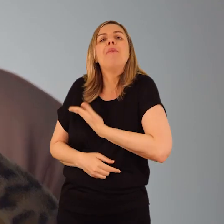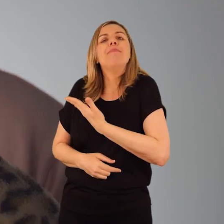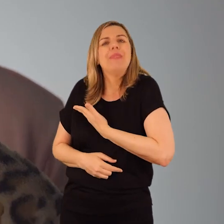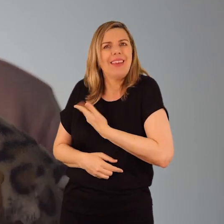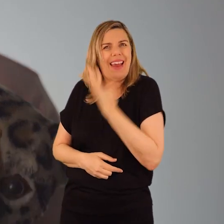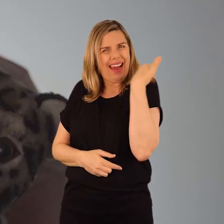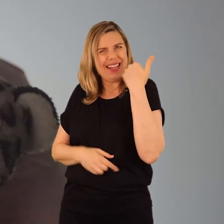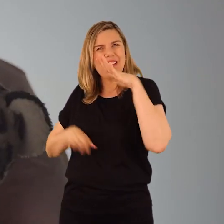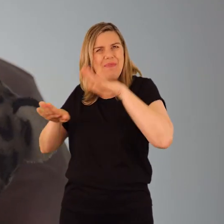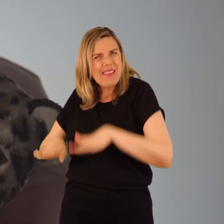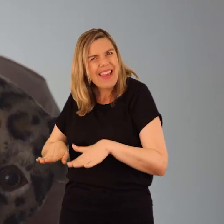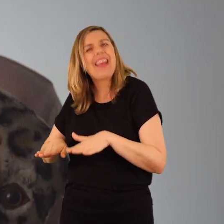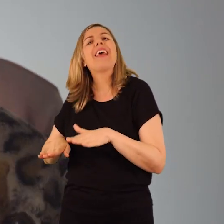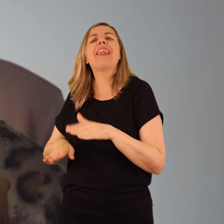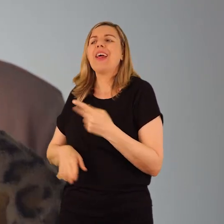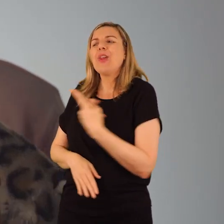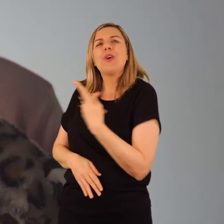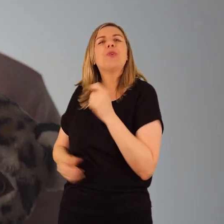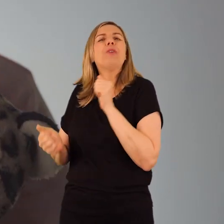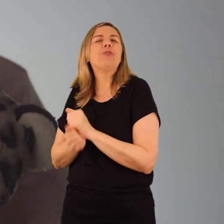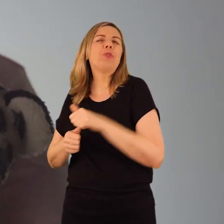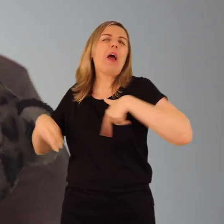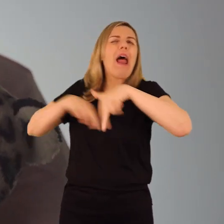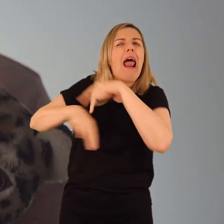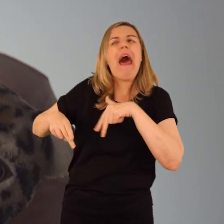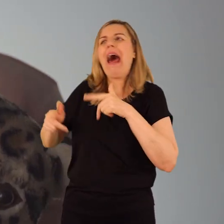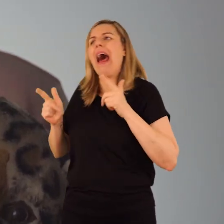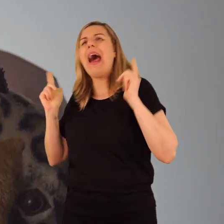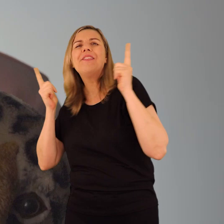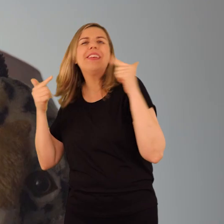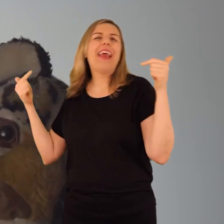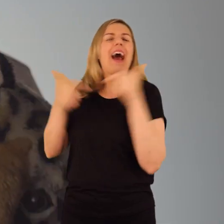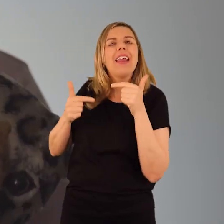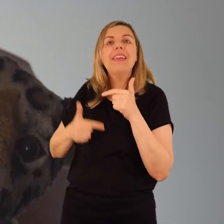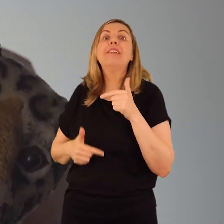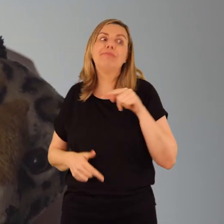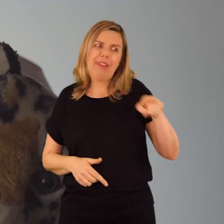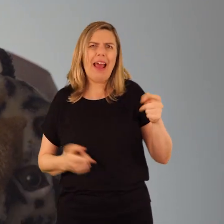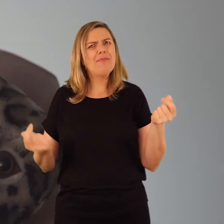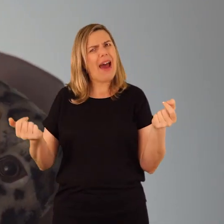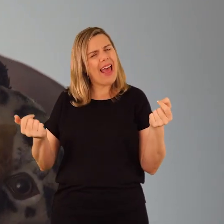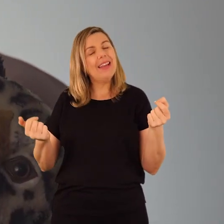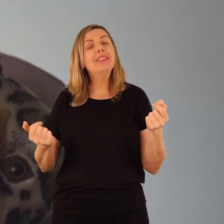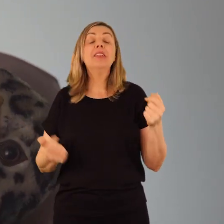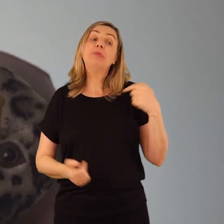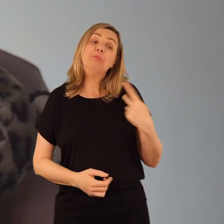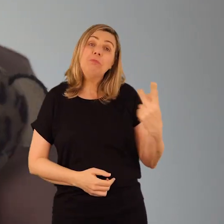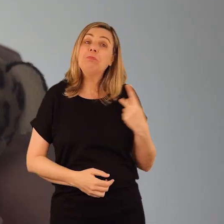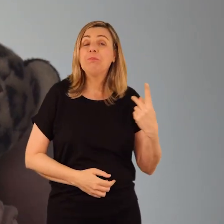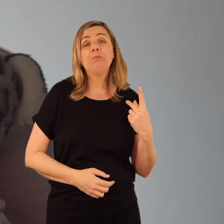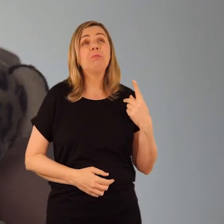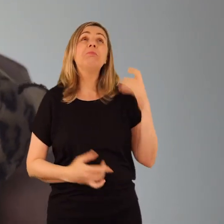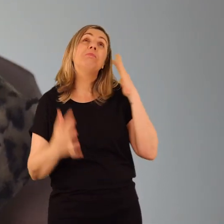ria muito, corria assim muito e ria muito, ria de tudo. A Tereza, e aí eu e a Tereza ficamos